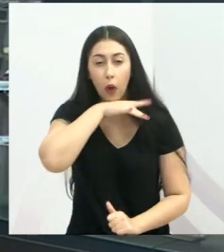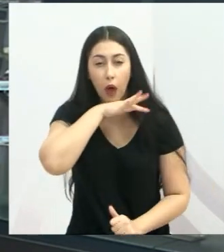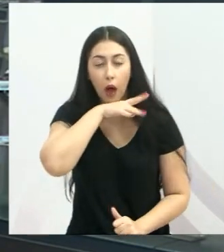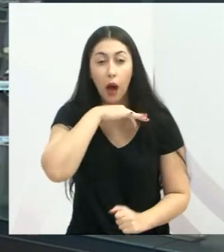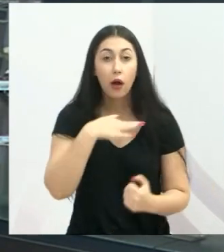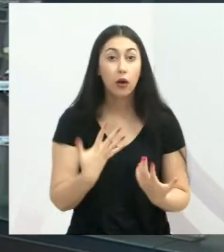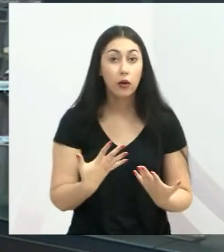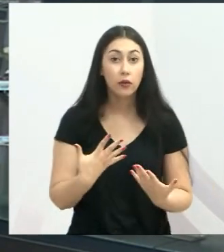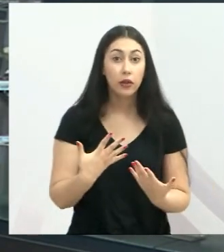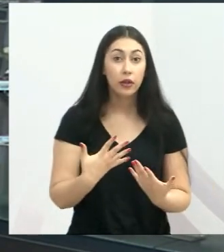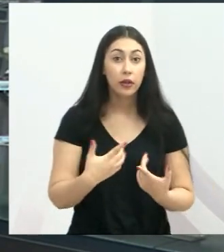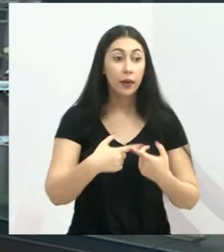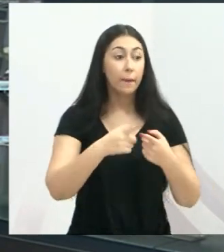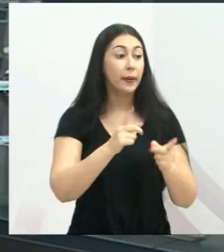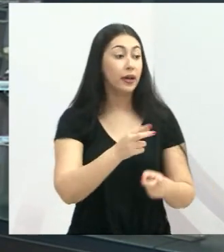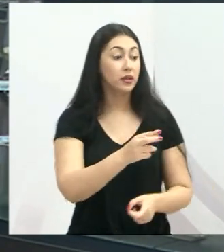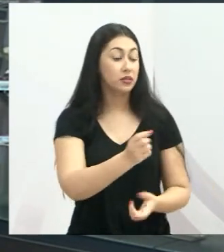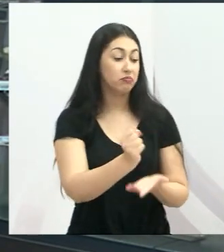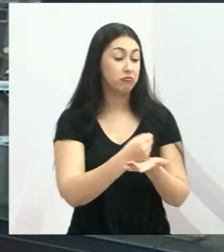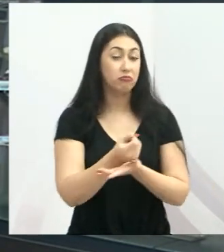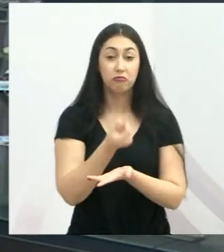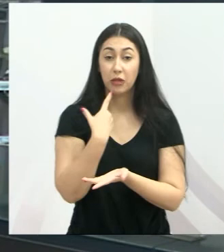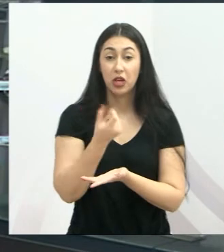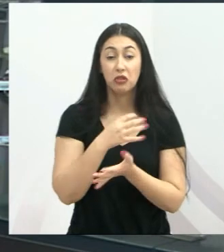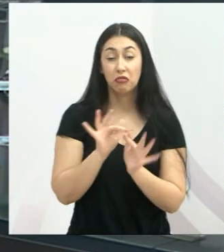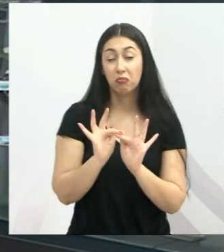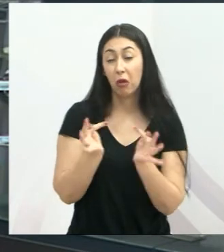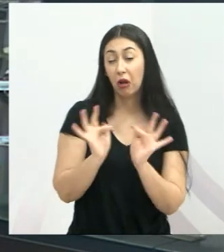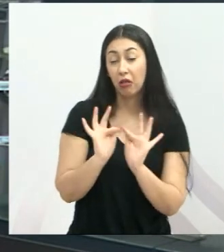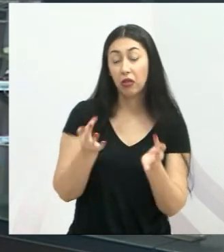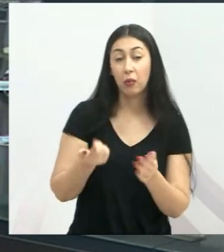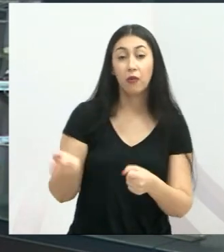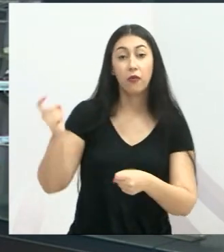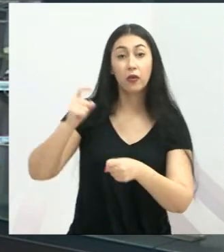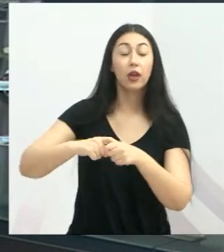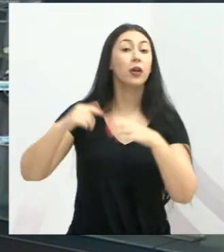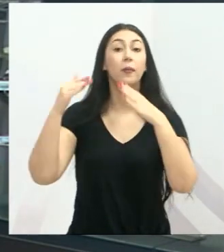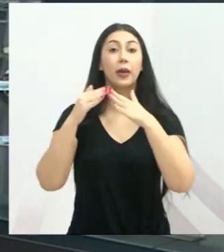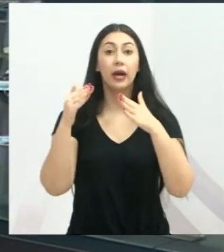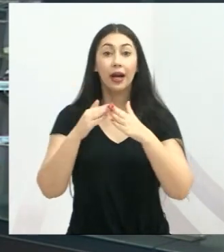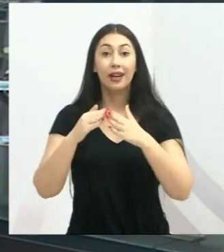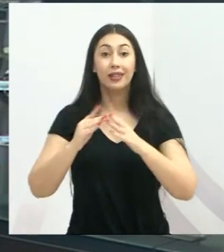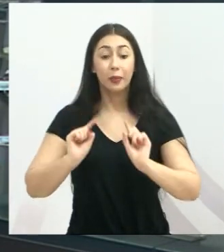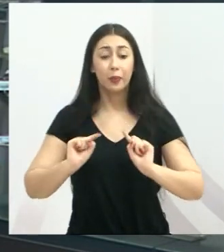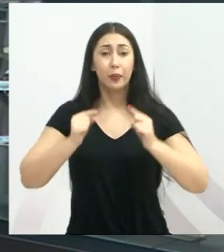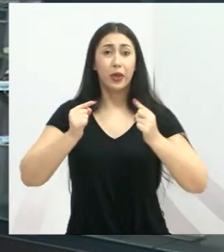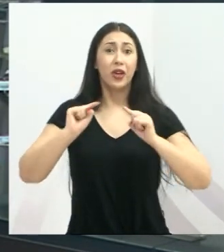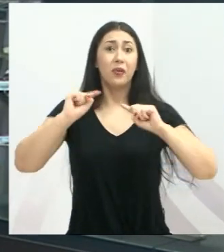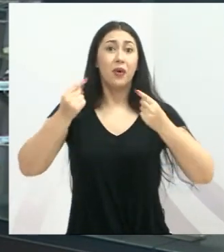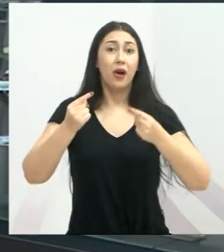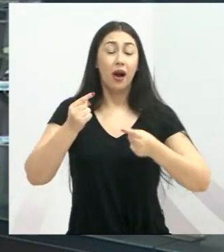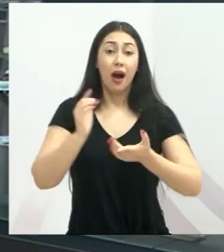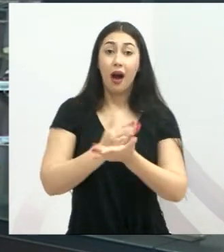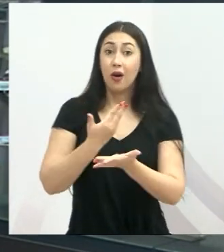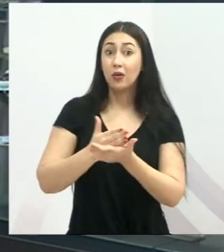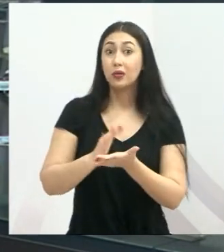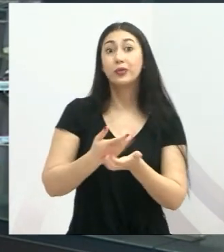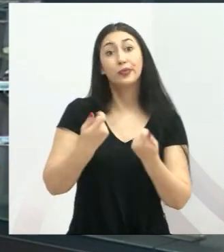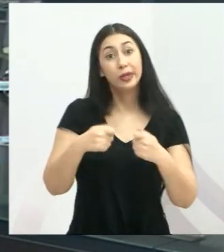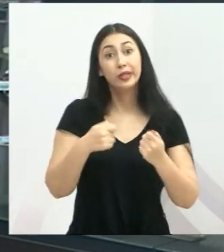medicados de uma forma muito simplista, retornaram para suas casas, tiveram complicações, muitos até chegaram a ser